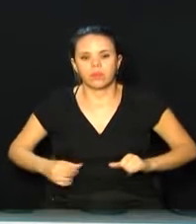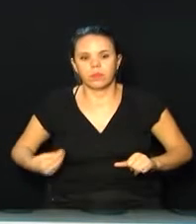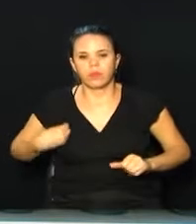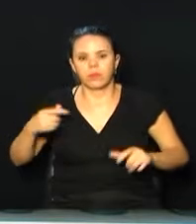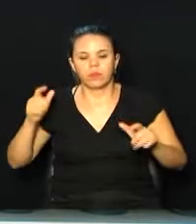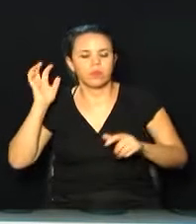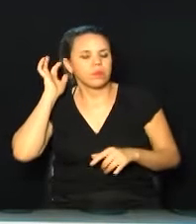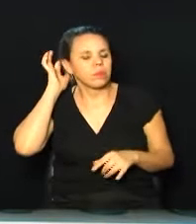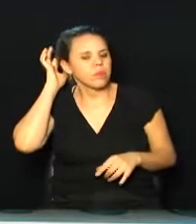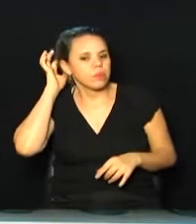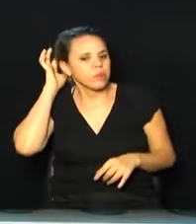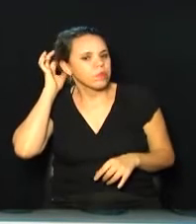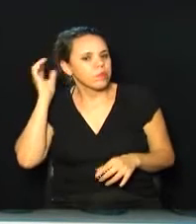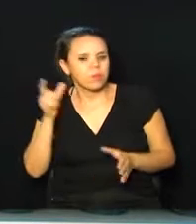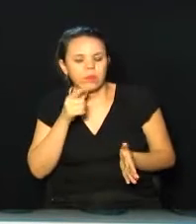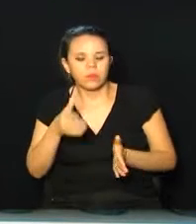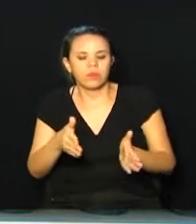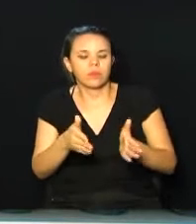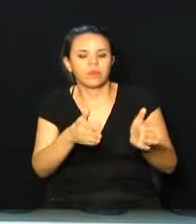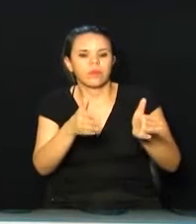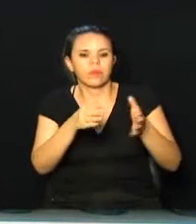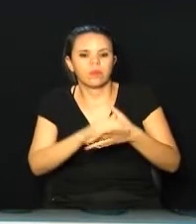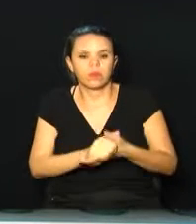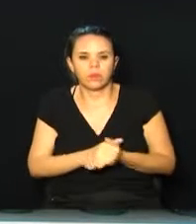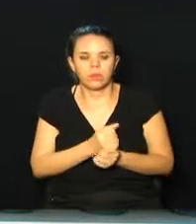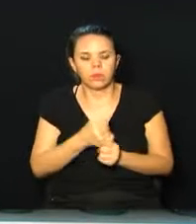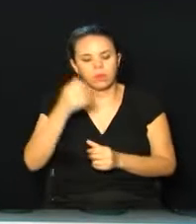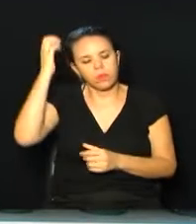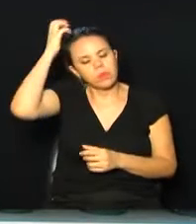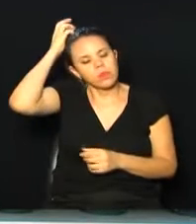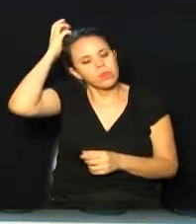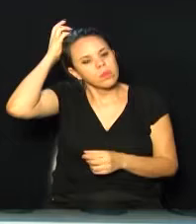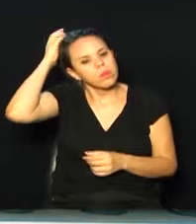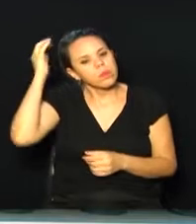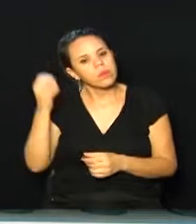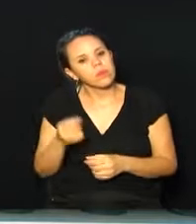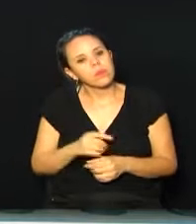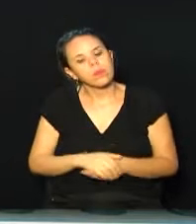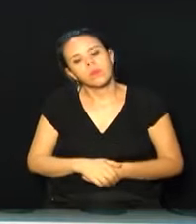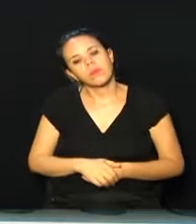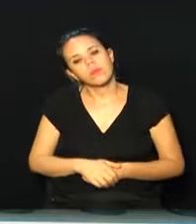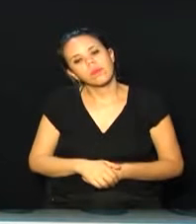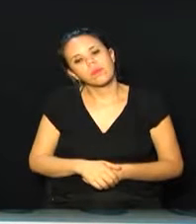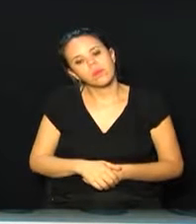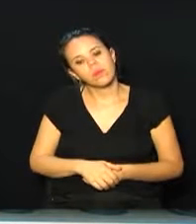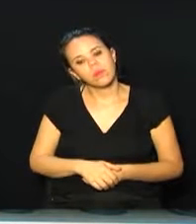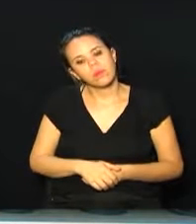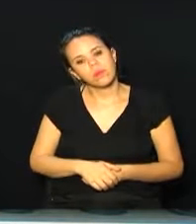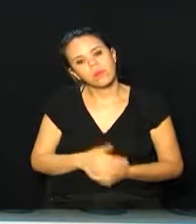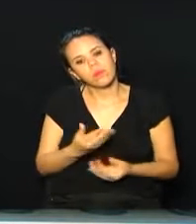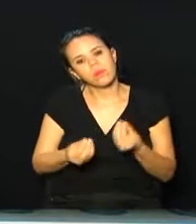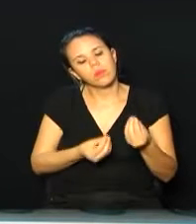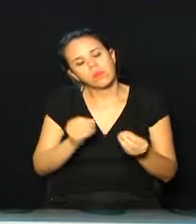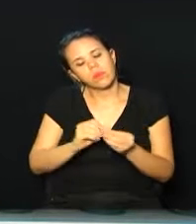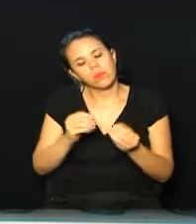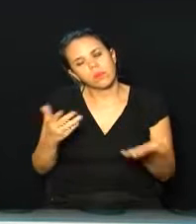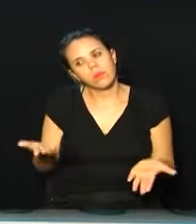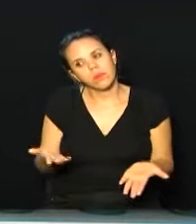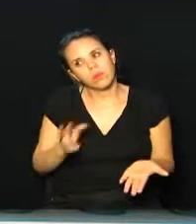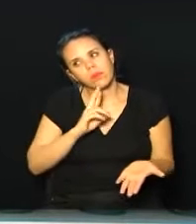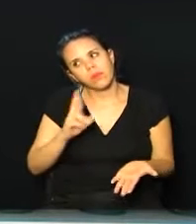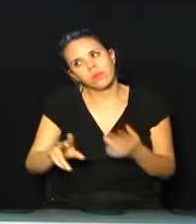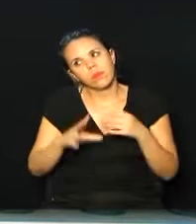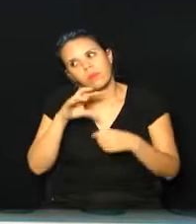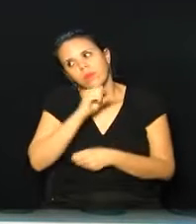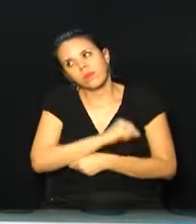um espaço nos leitos dos rios, né, em lugares que não deveria, mas estão. E aí, como que a gente faz para dar uma resposta